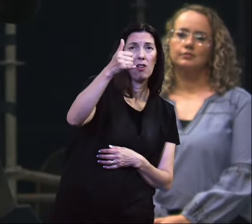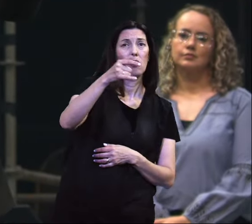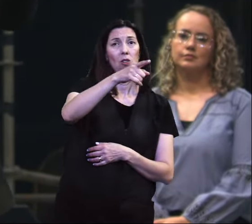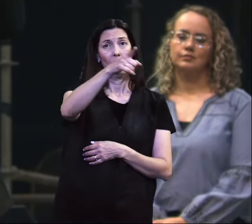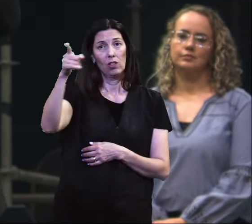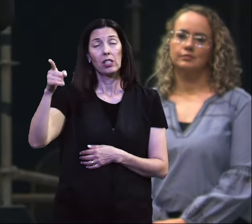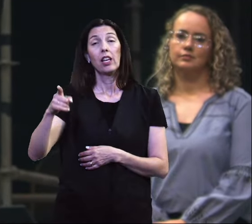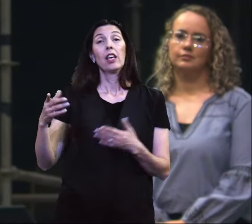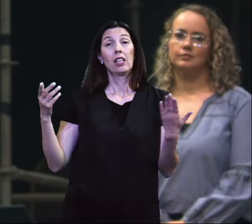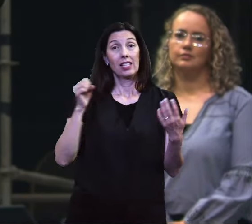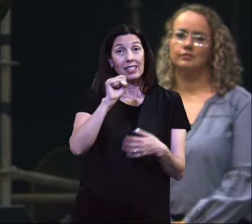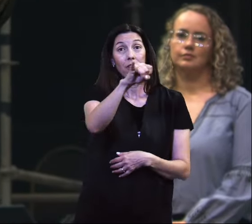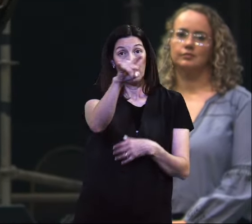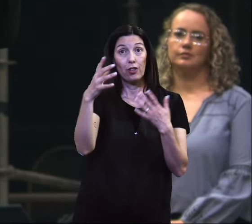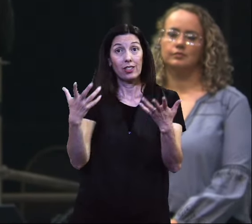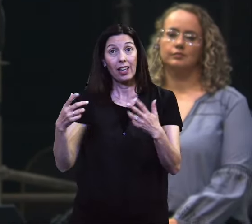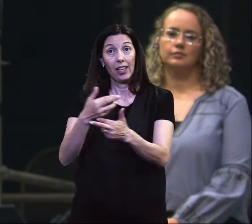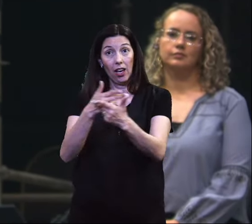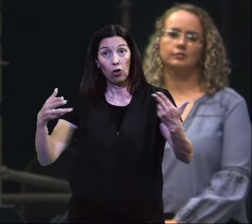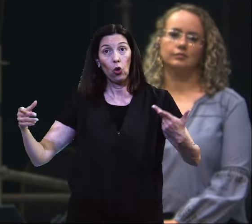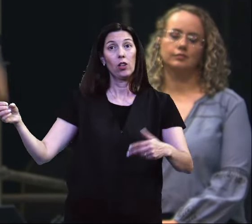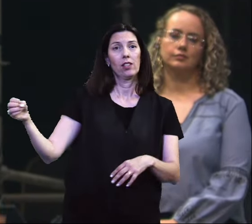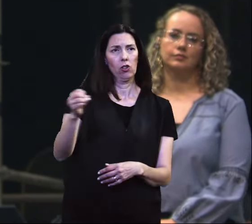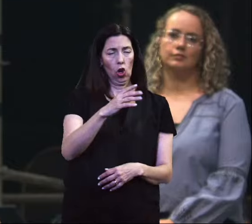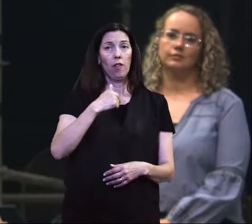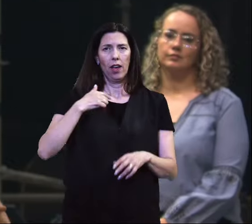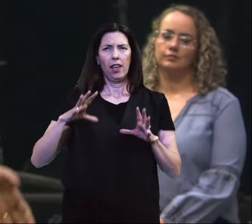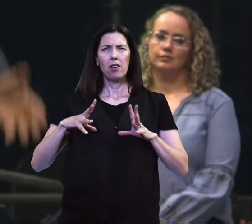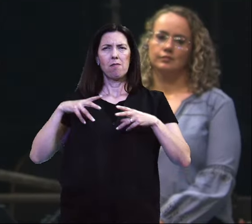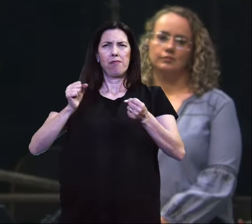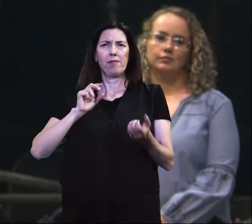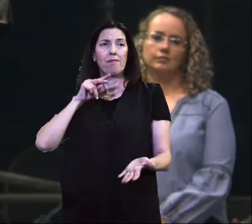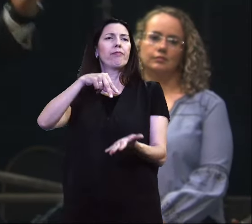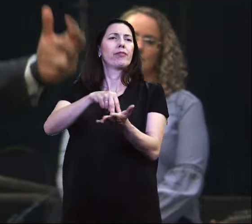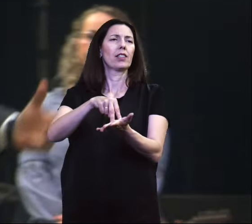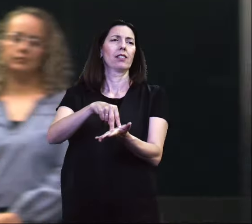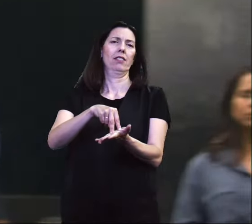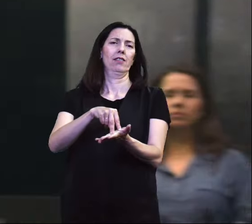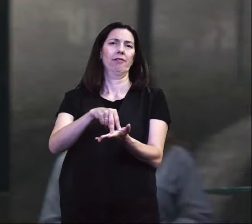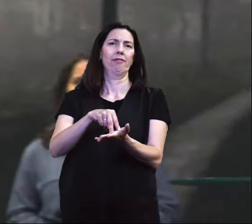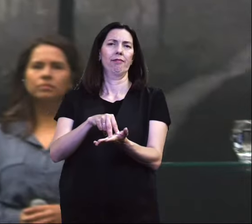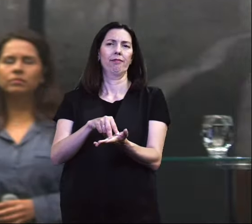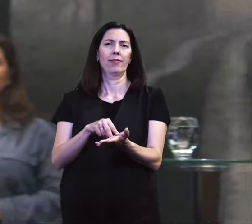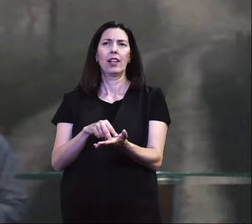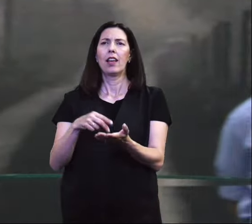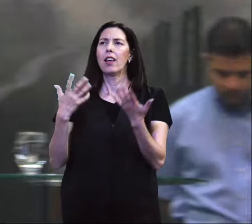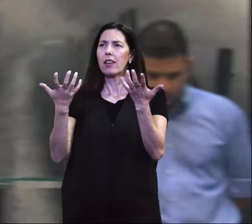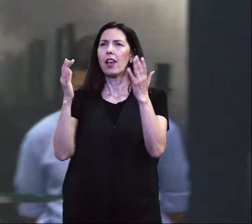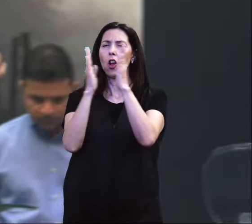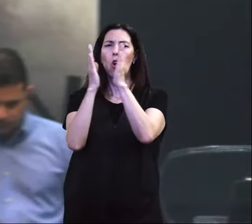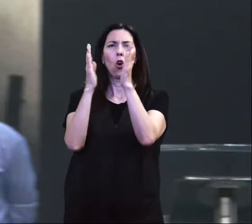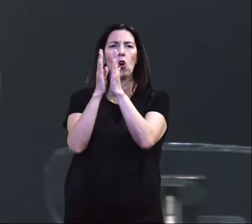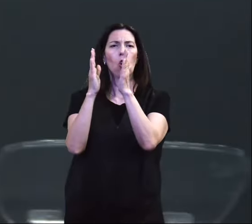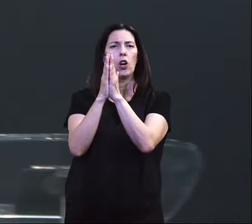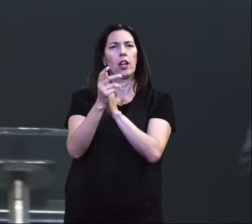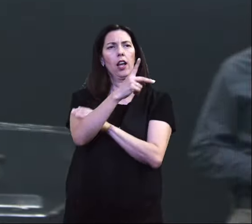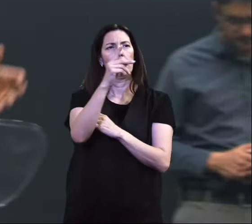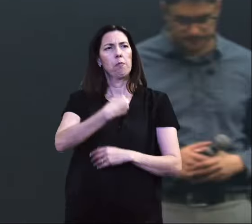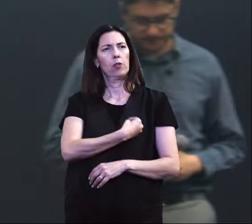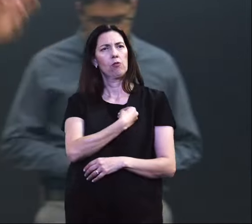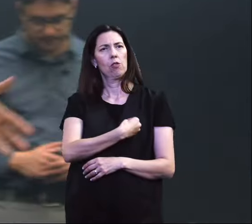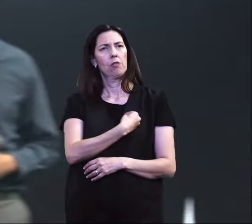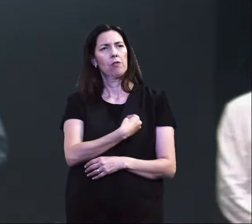vai acontecer, eu quero viver isso, eu quero me dispor para isso. Aonde você está, fique de pé no teu lugar. Eu quero orar por você agora e pedir: Deus,